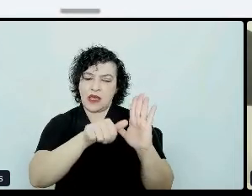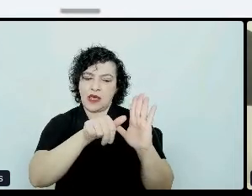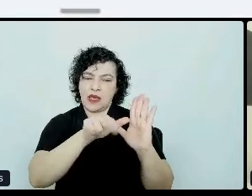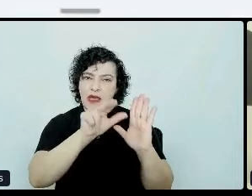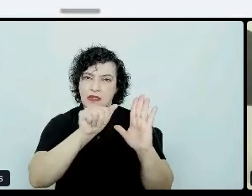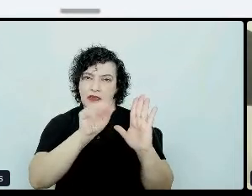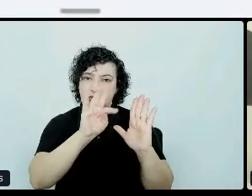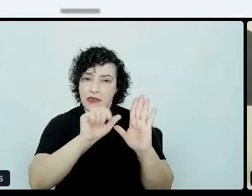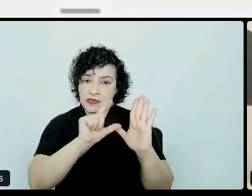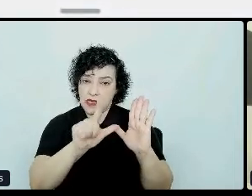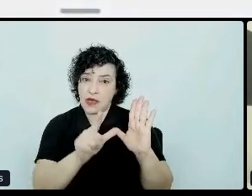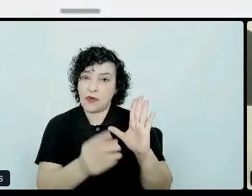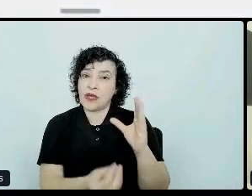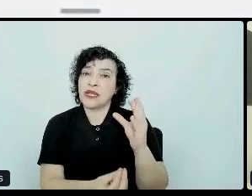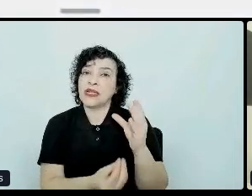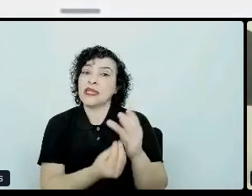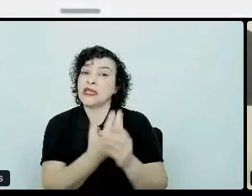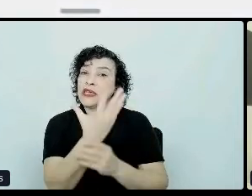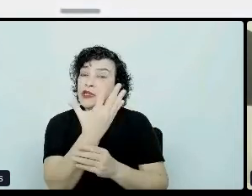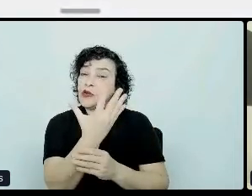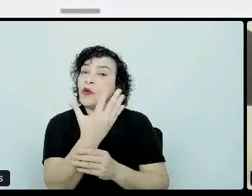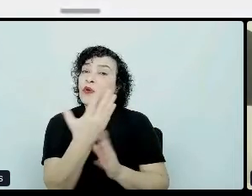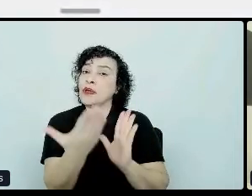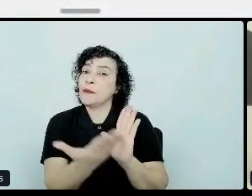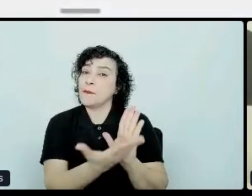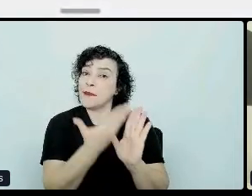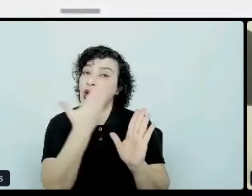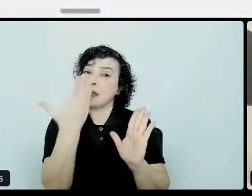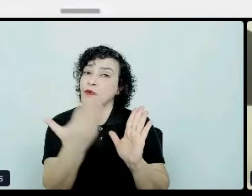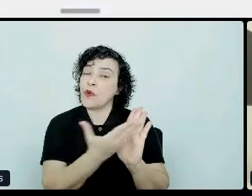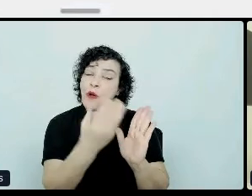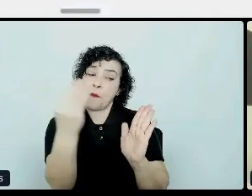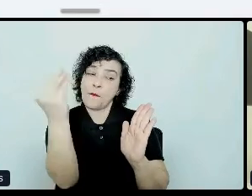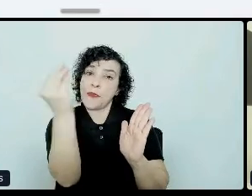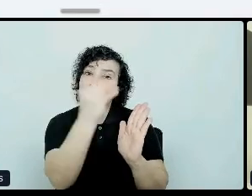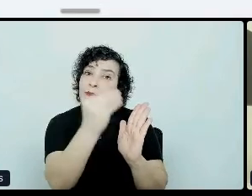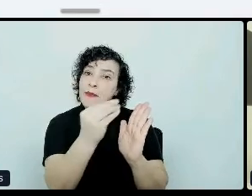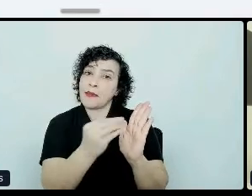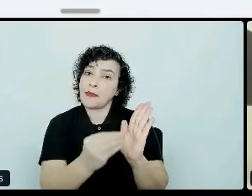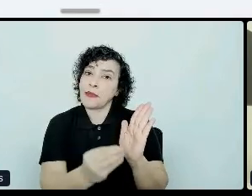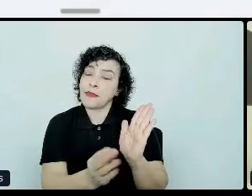ele criou uma espécie de manual com alguns pontos de acessibilidade